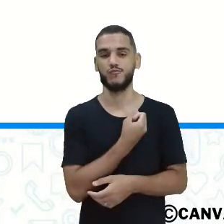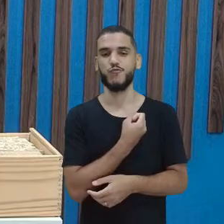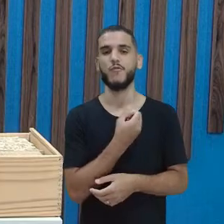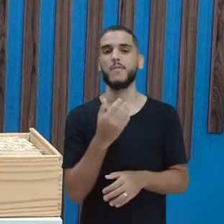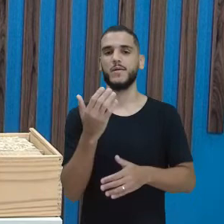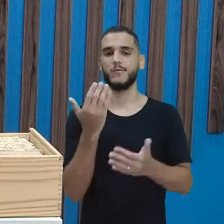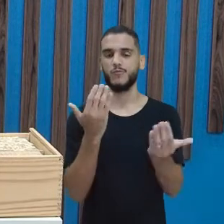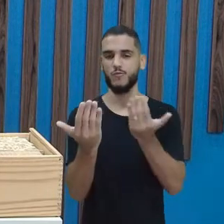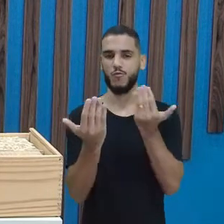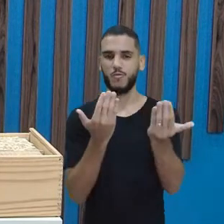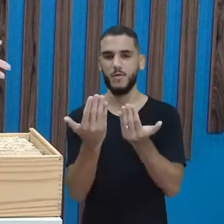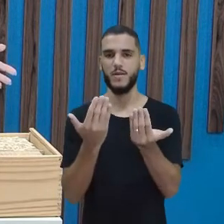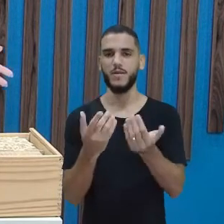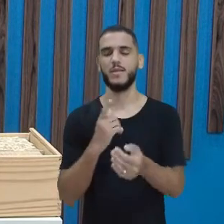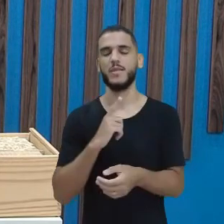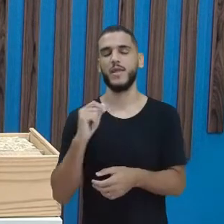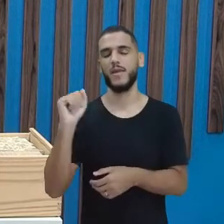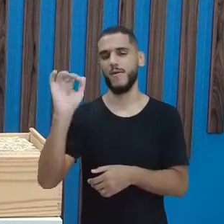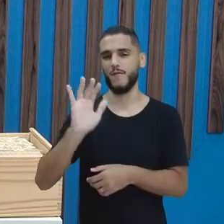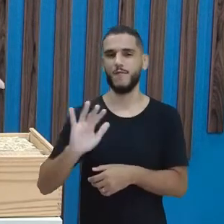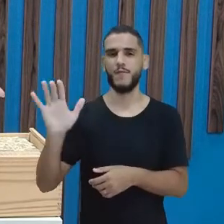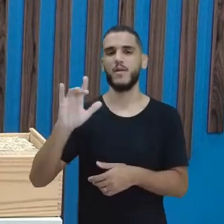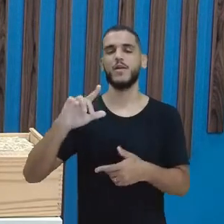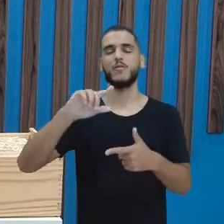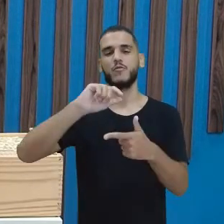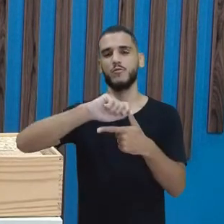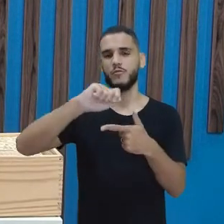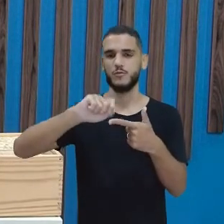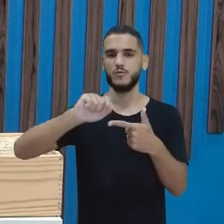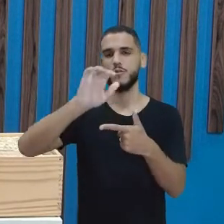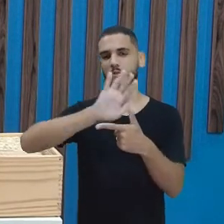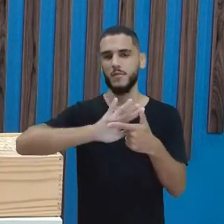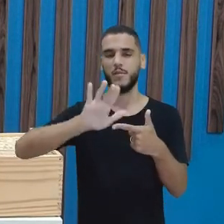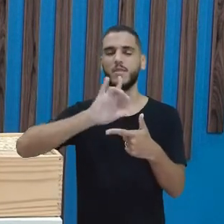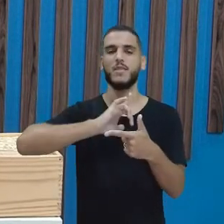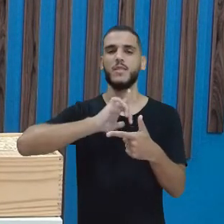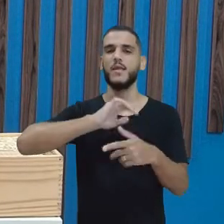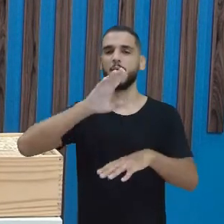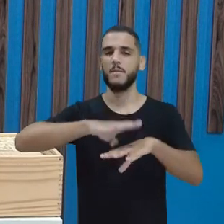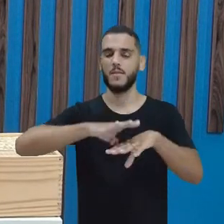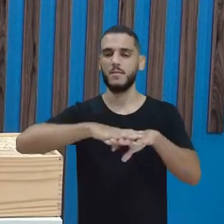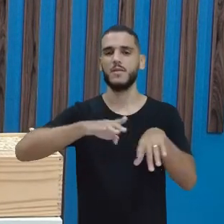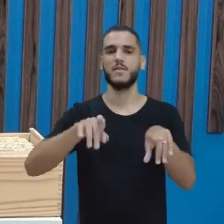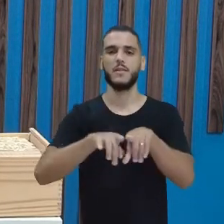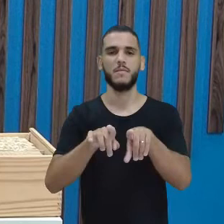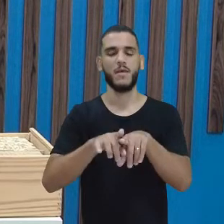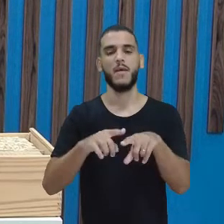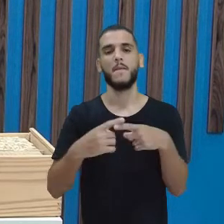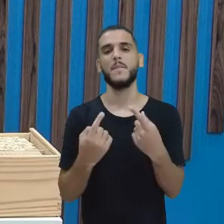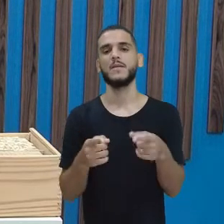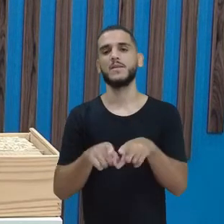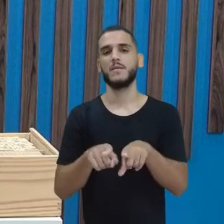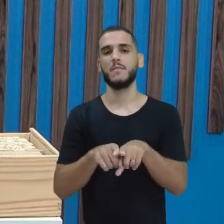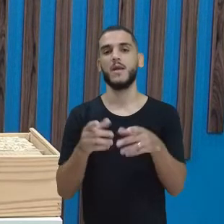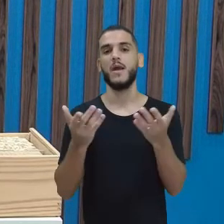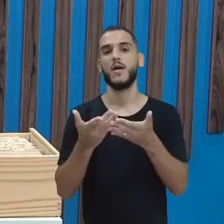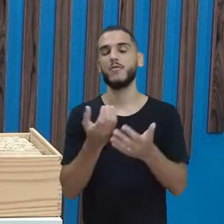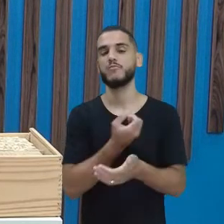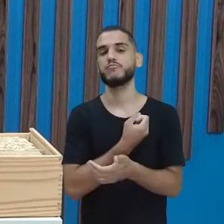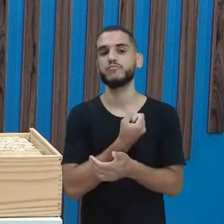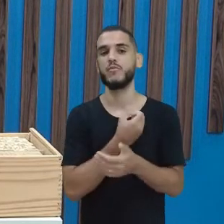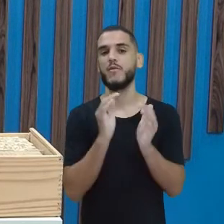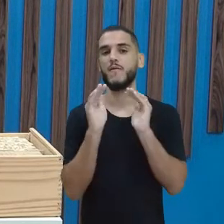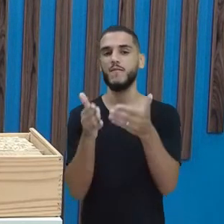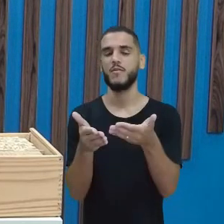tá certo? As figuras geométricas também fazem parte da matemática, como vocês já sabem. Mas vamos aí para o mundo dos números. Nós